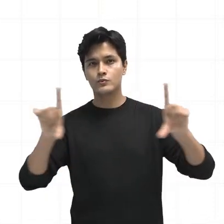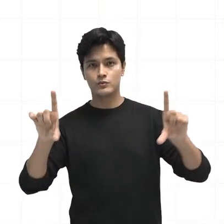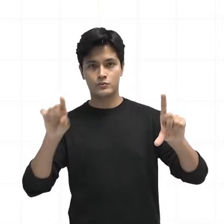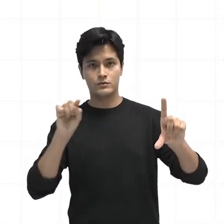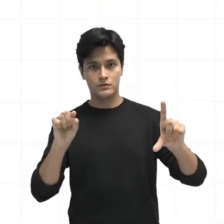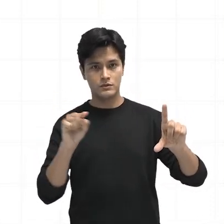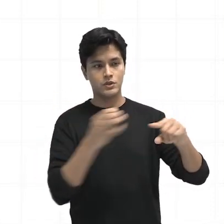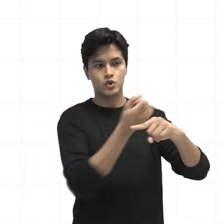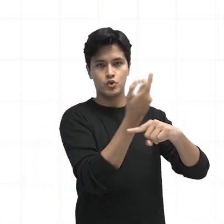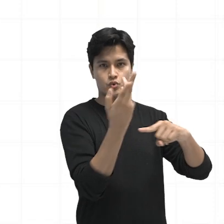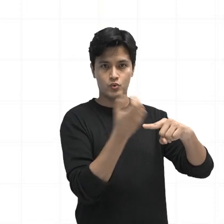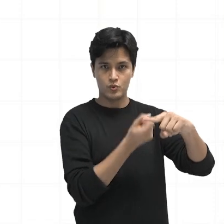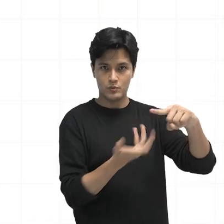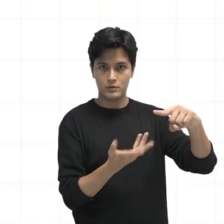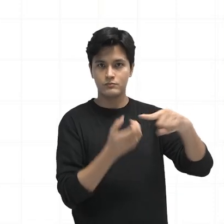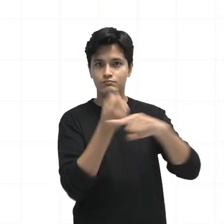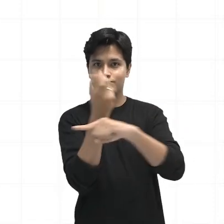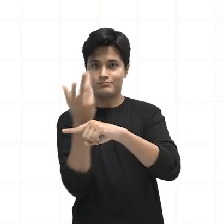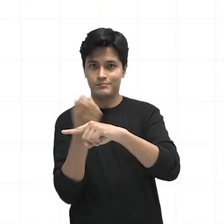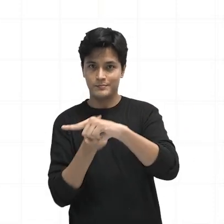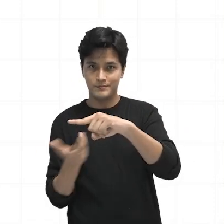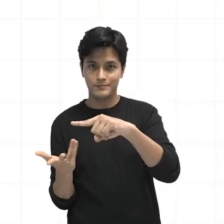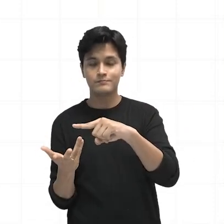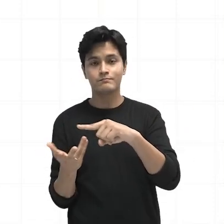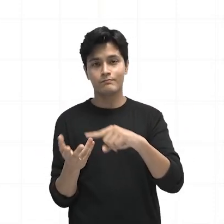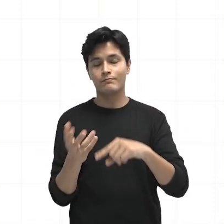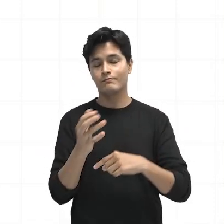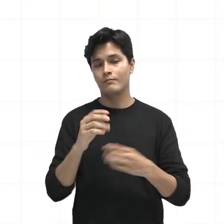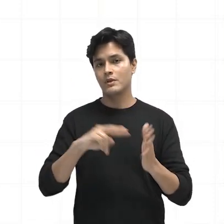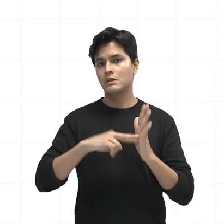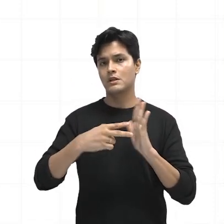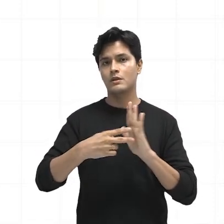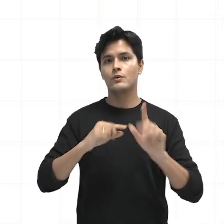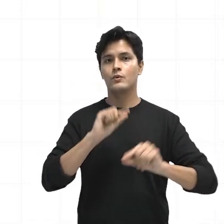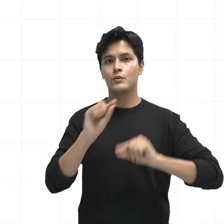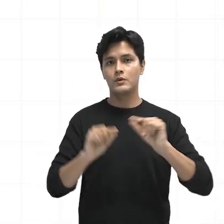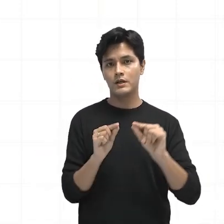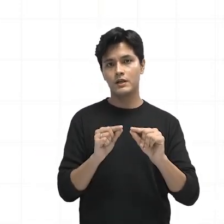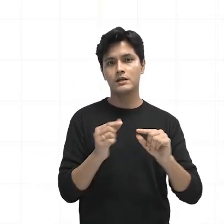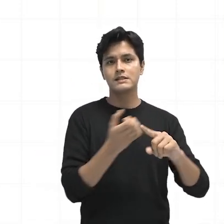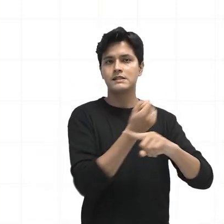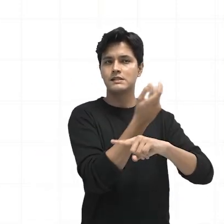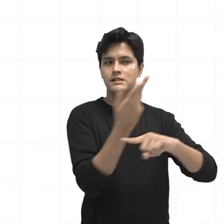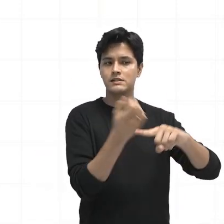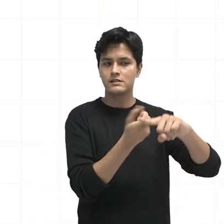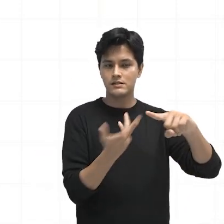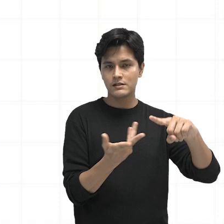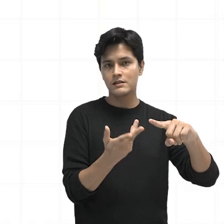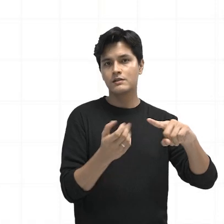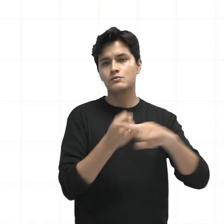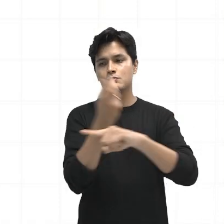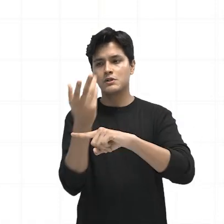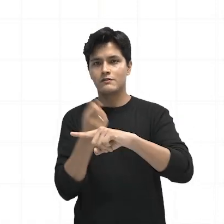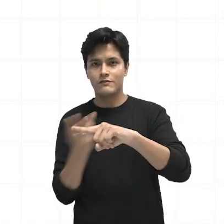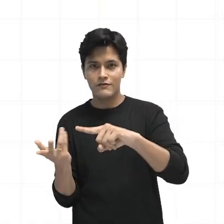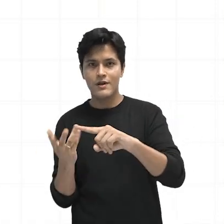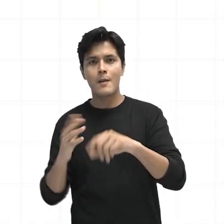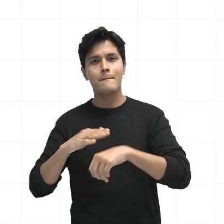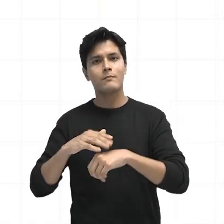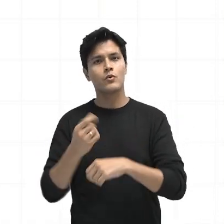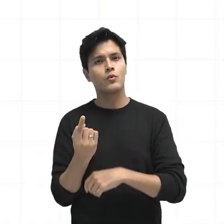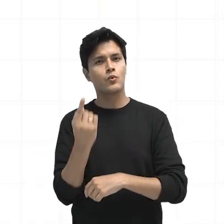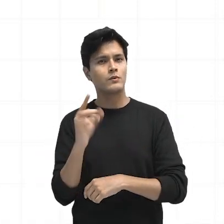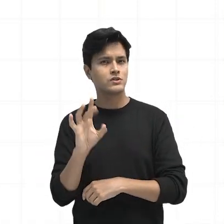números fracionários, ou seja, aparecer mais de 2 frações. Olha só a brincadeira. Eu tenho